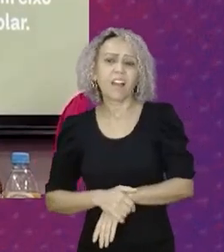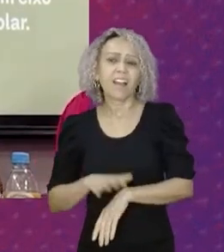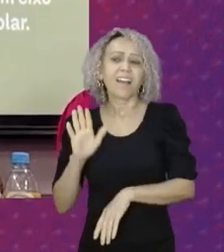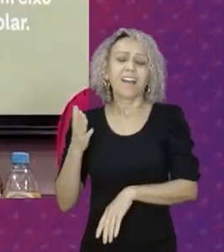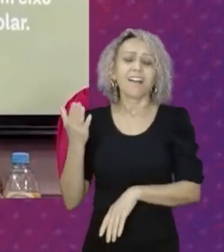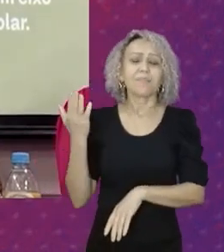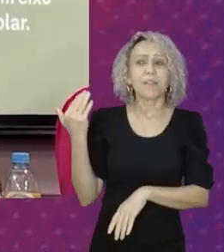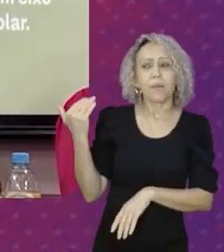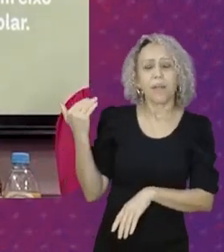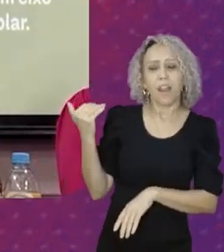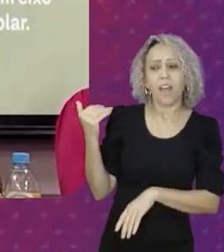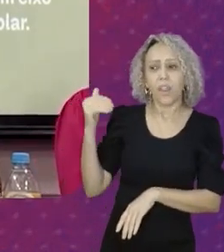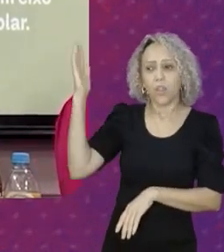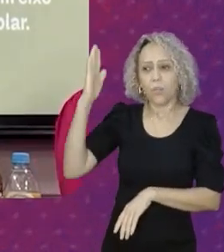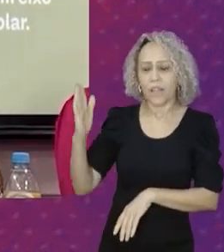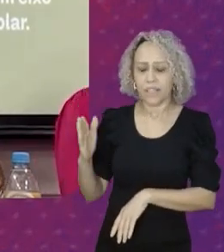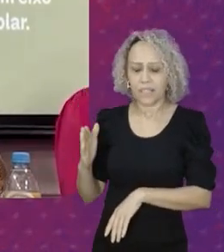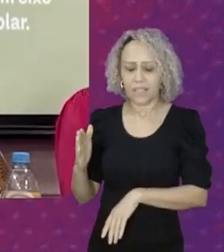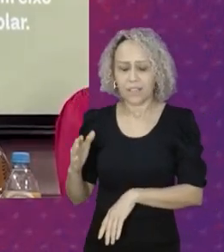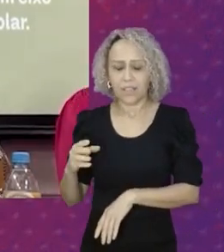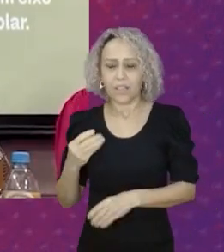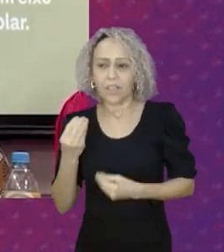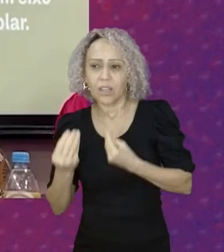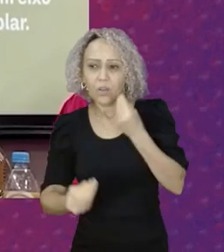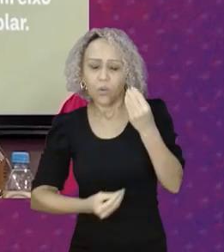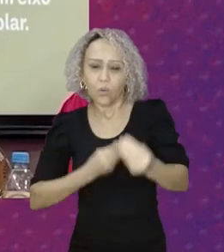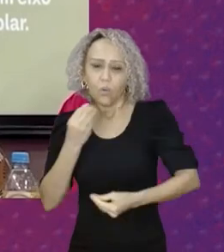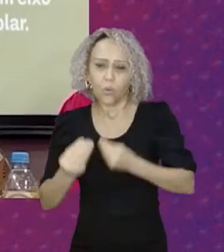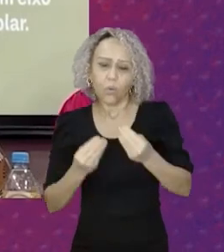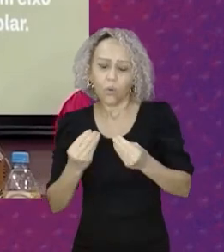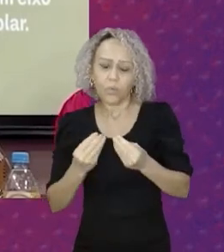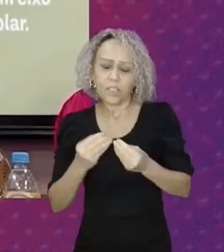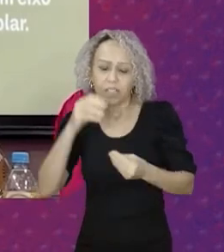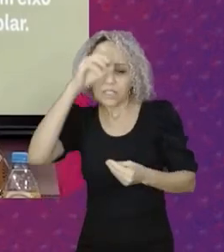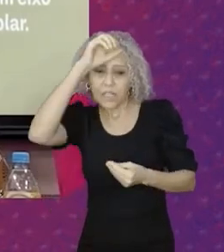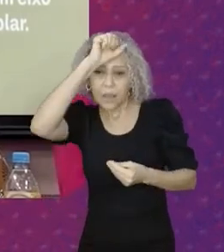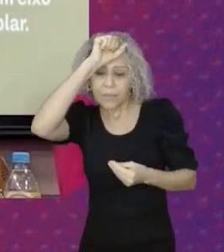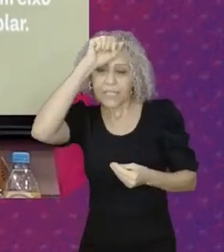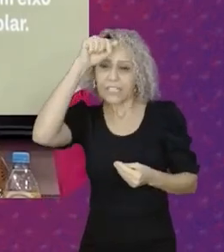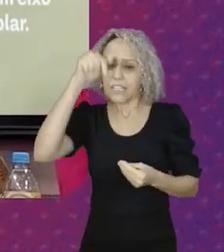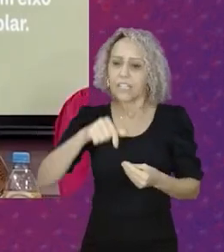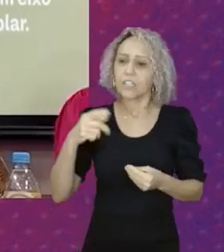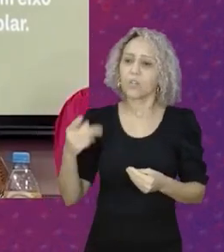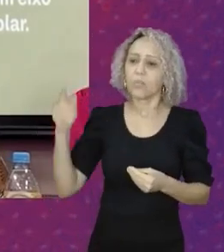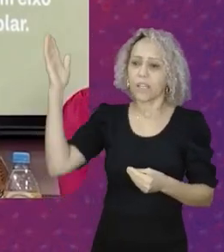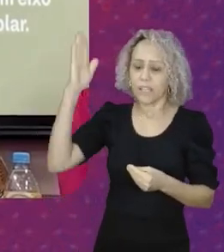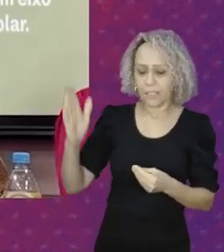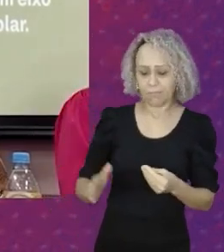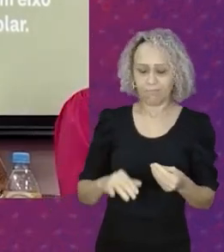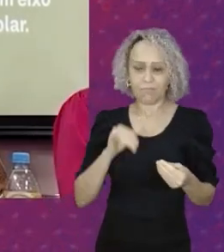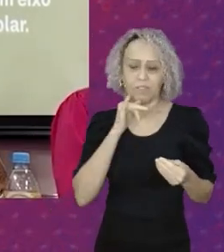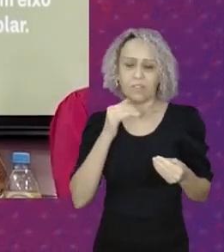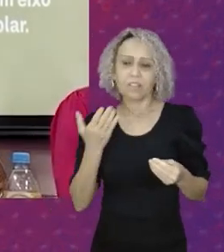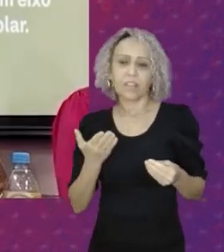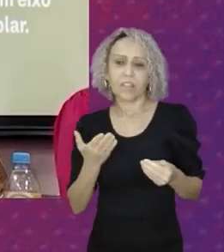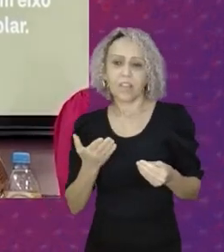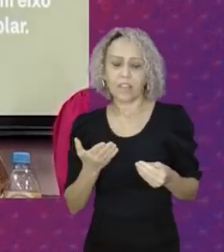mais ou menos igual um caldeirão, né? Jogou lá dentro europeus, africanos, indígenas